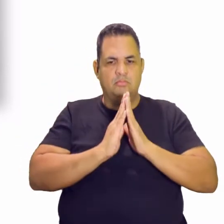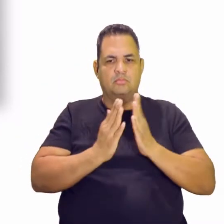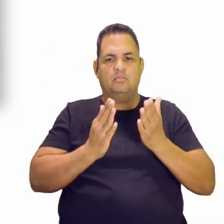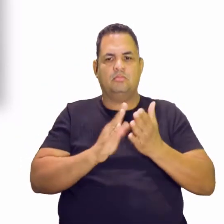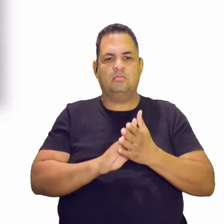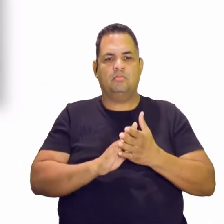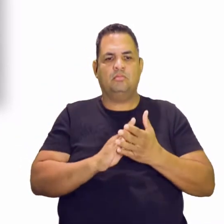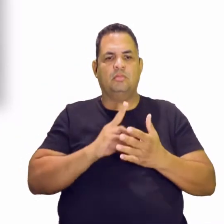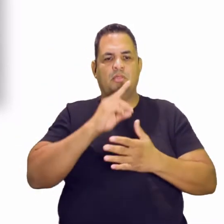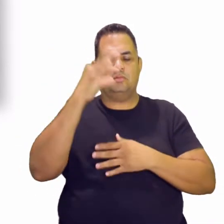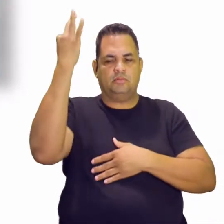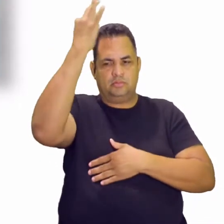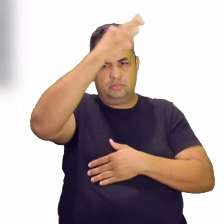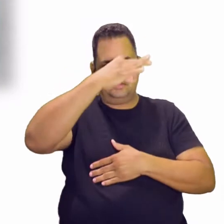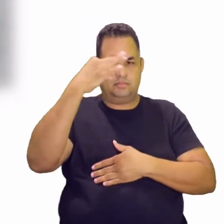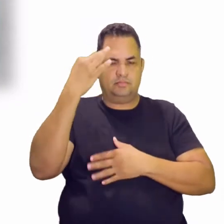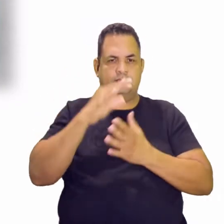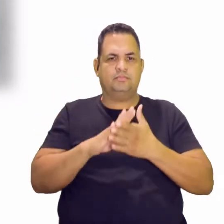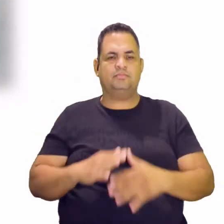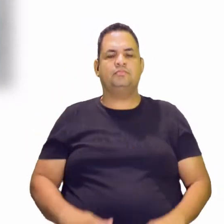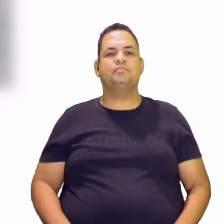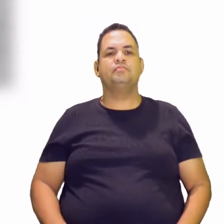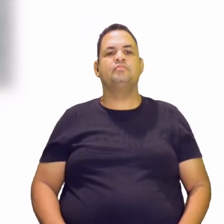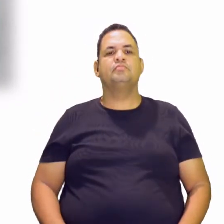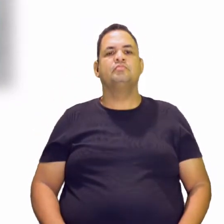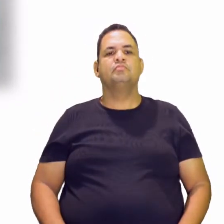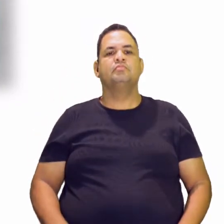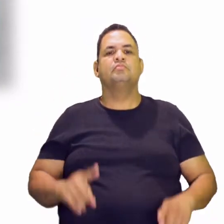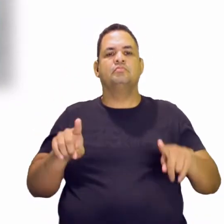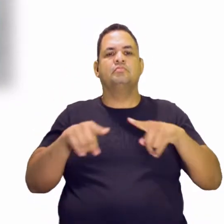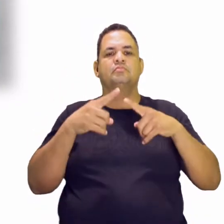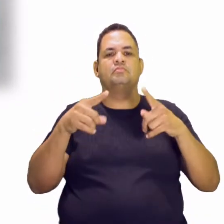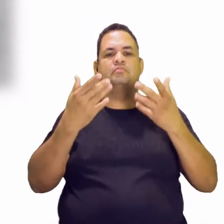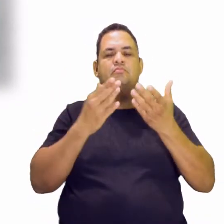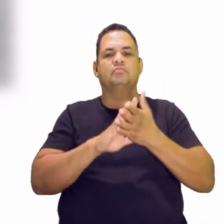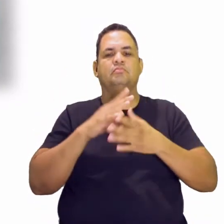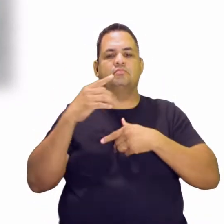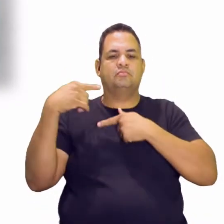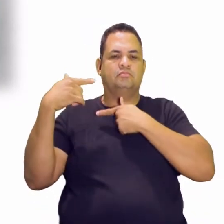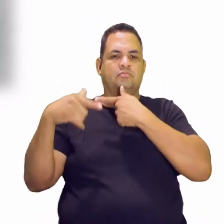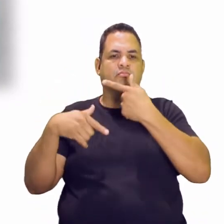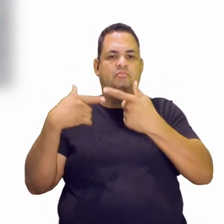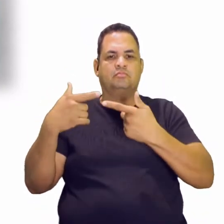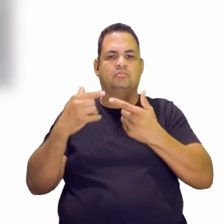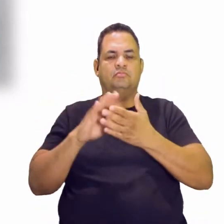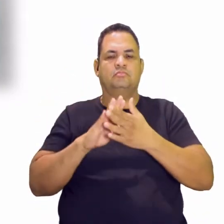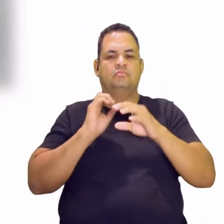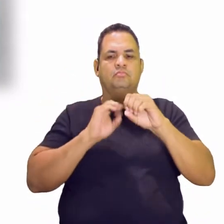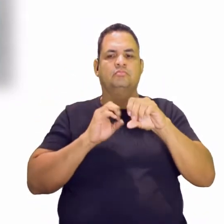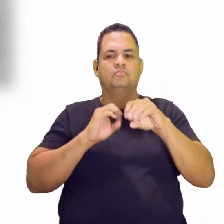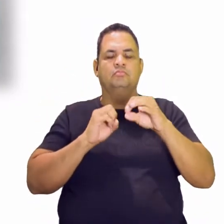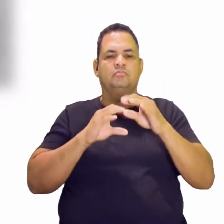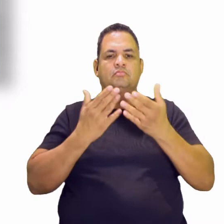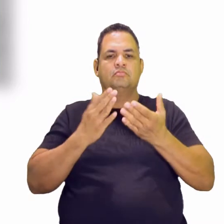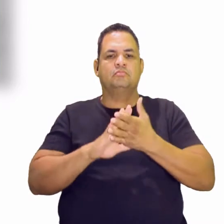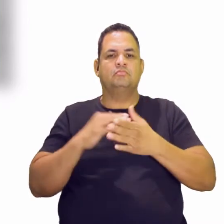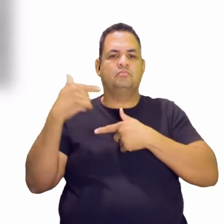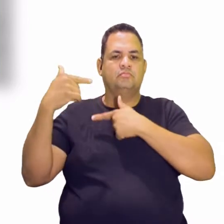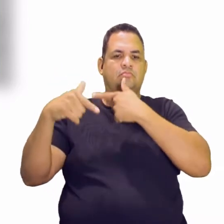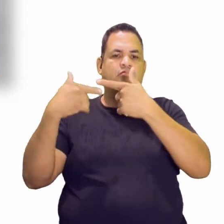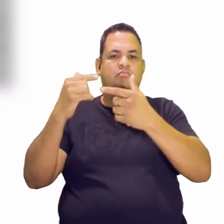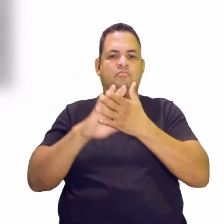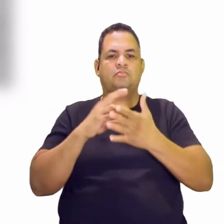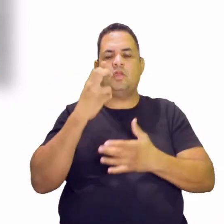forças espirituais. As músicas também, né, são repassadas ou transmitidas de